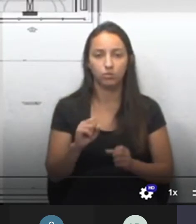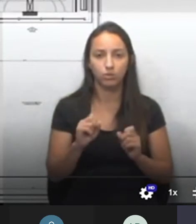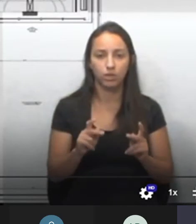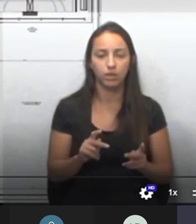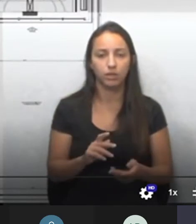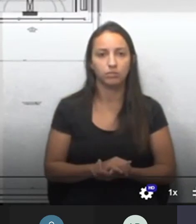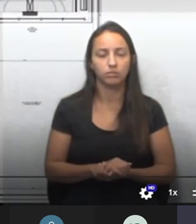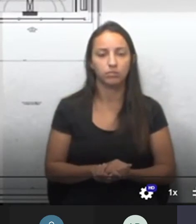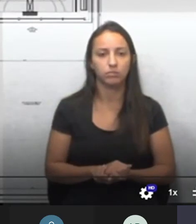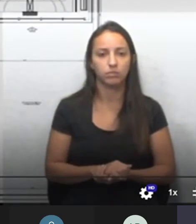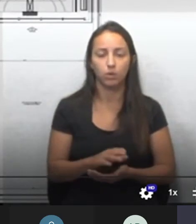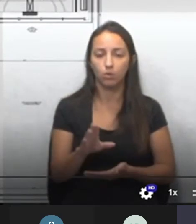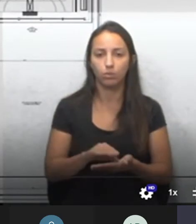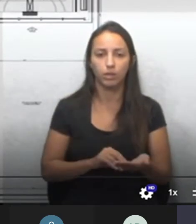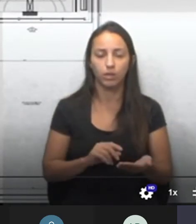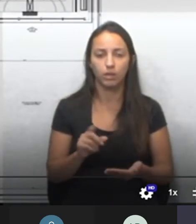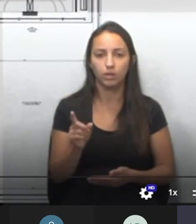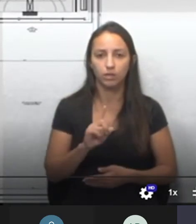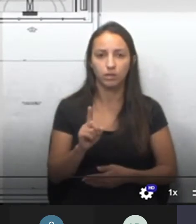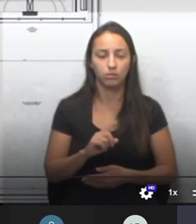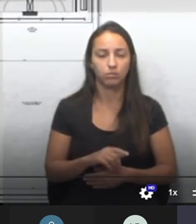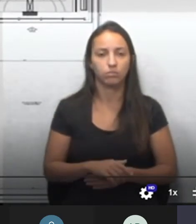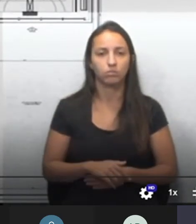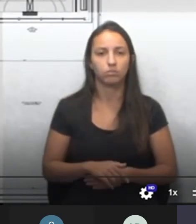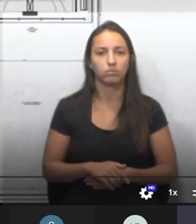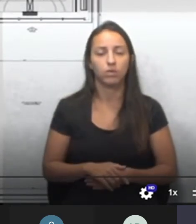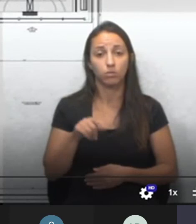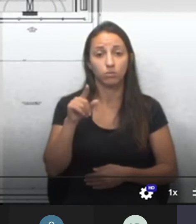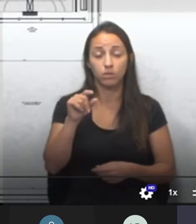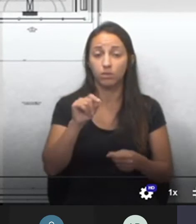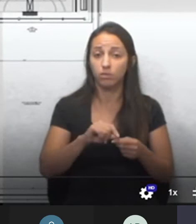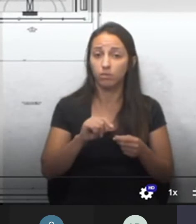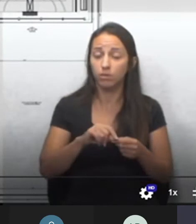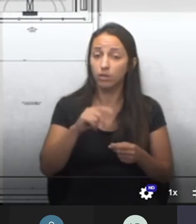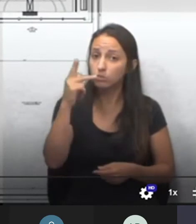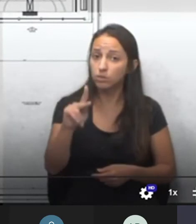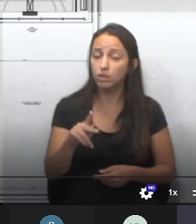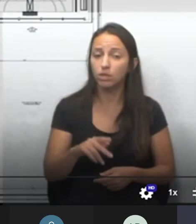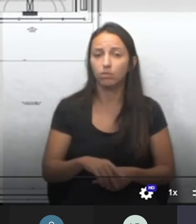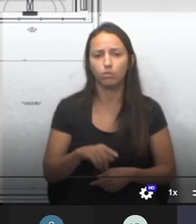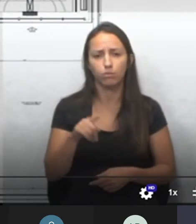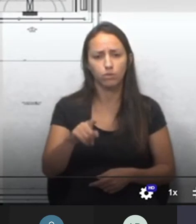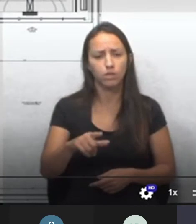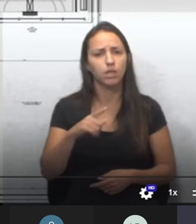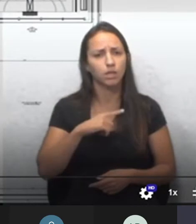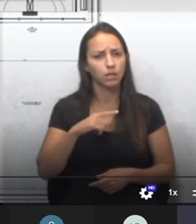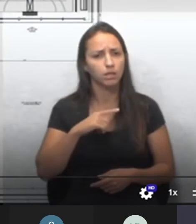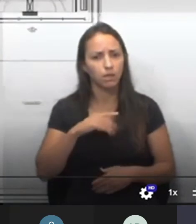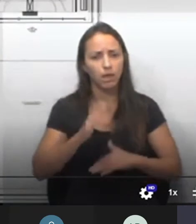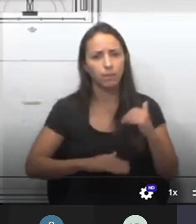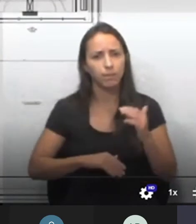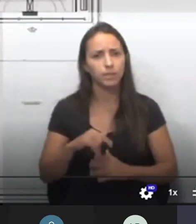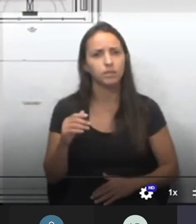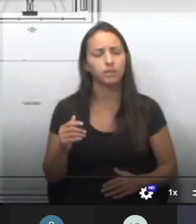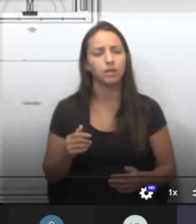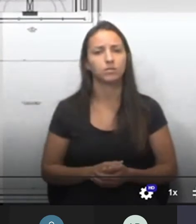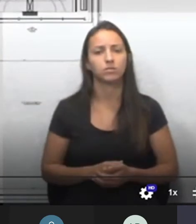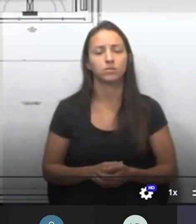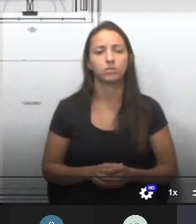Tá ok? Não vale copiar, não vale plagiar nada. Você faça o seu, porque você tem muita capacidade para desenvolver o seu